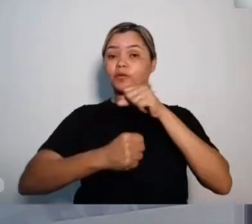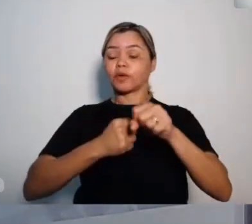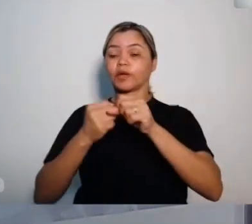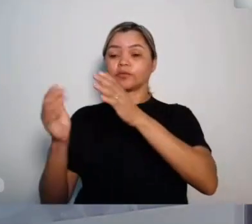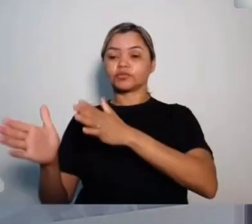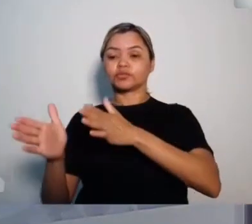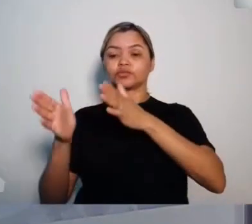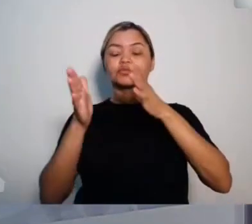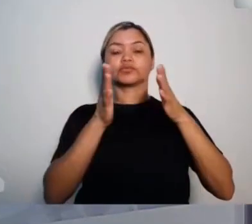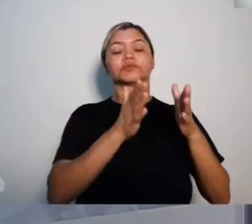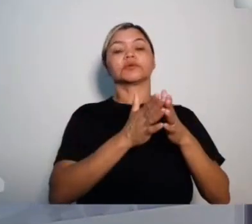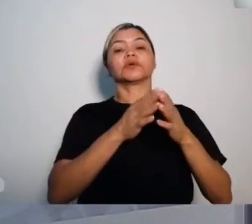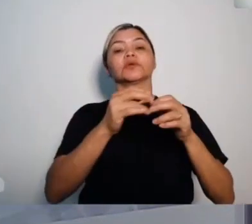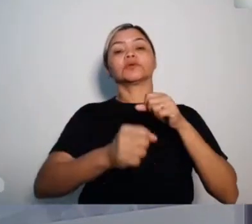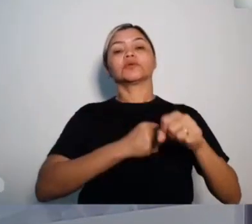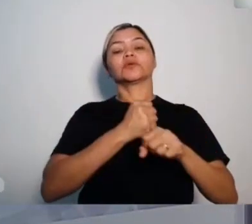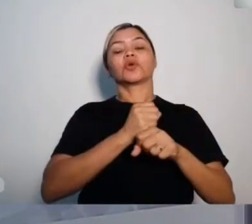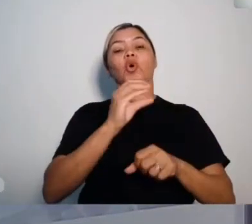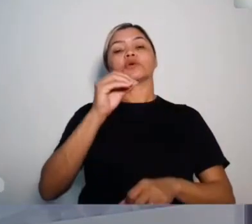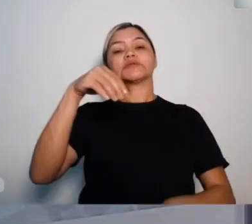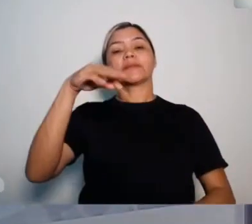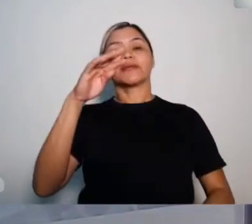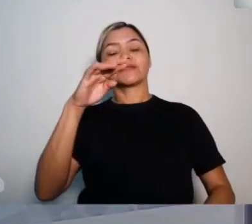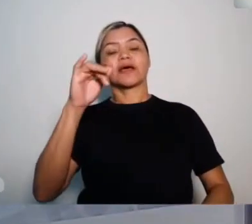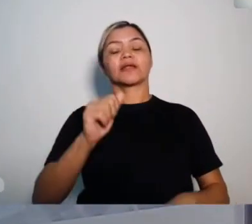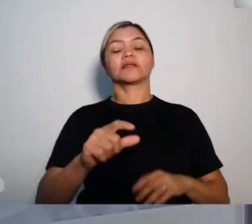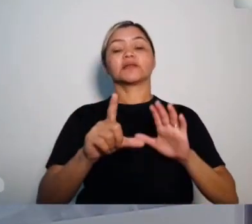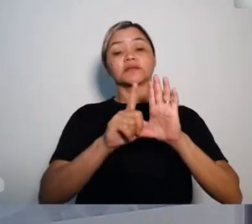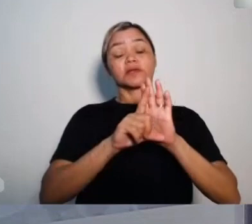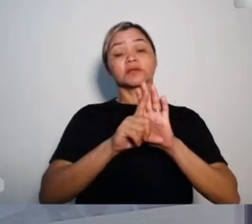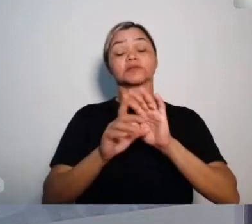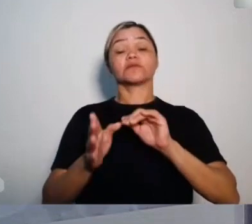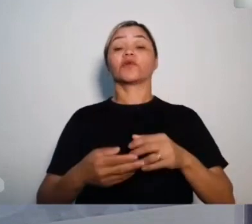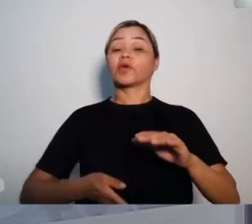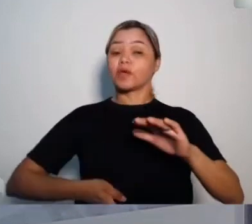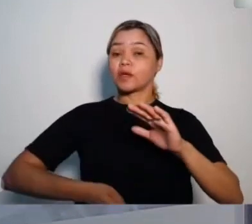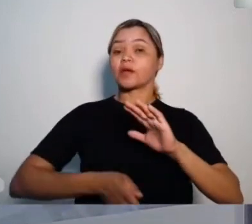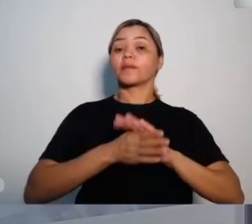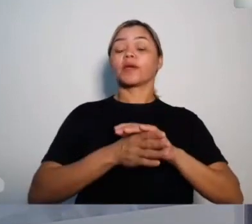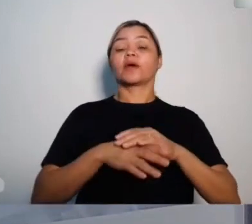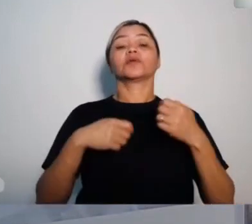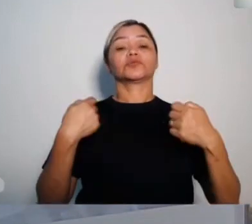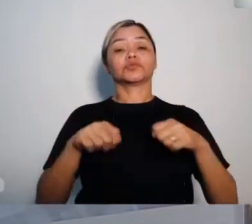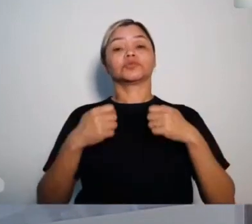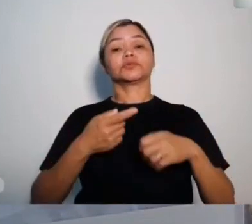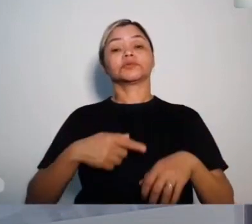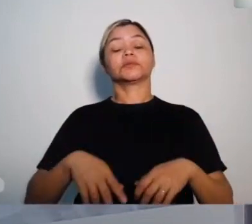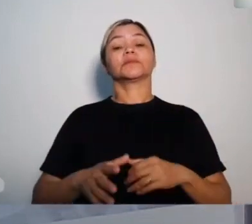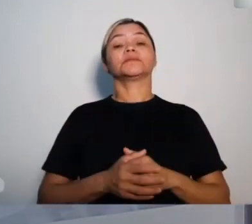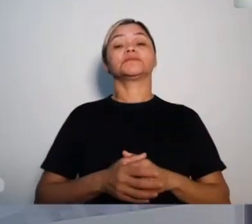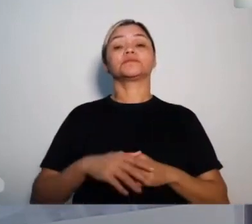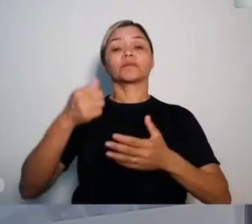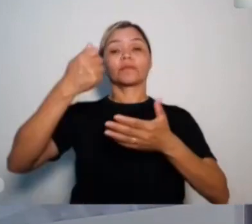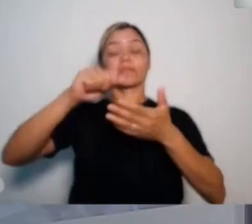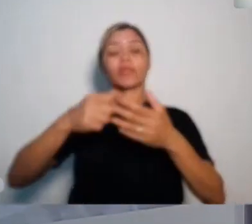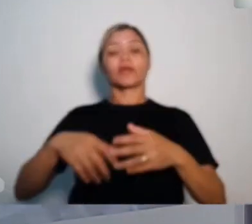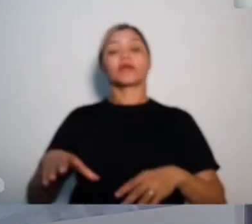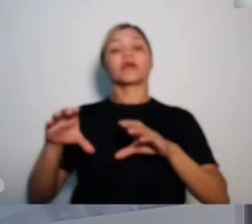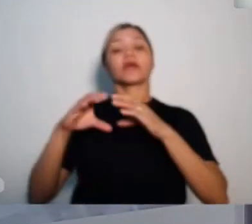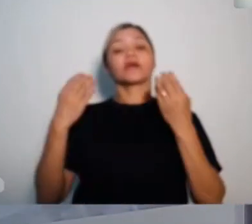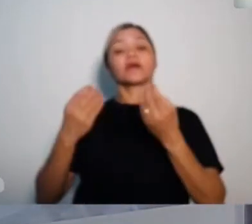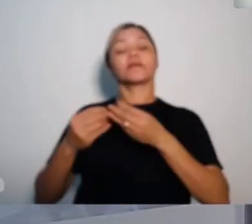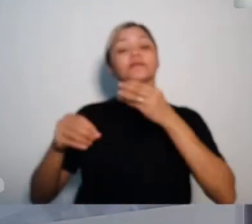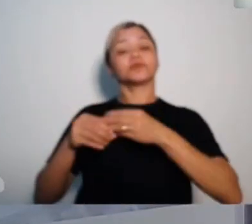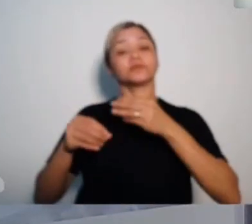eu fiz essas correções e foram encaminhados para a Câmara Municipal.